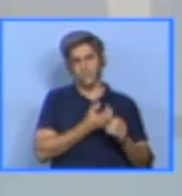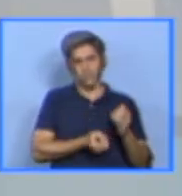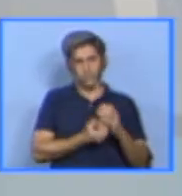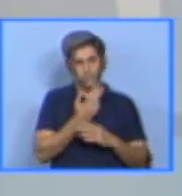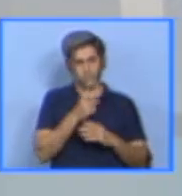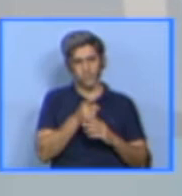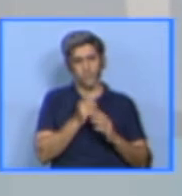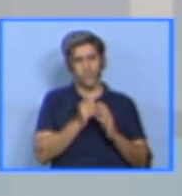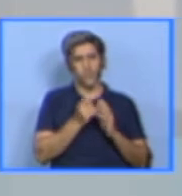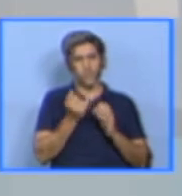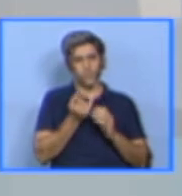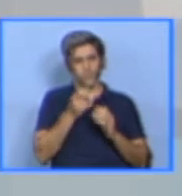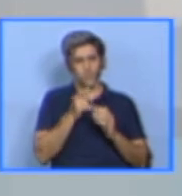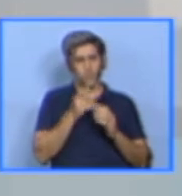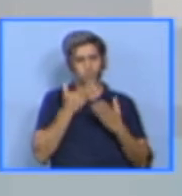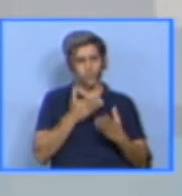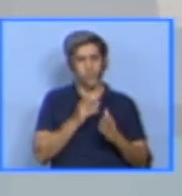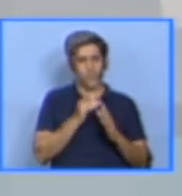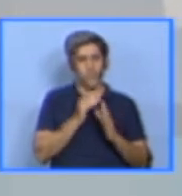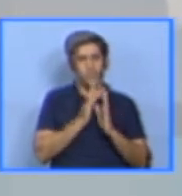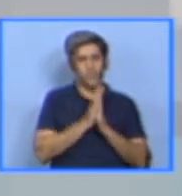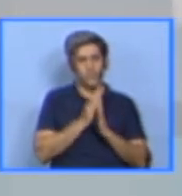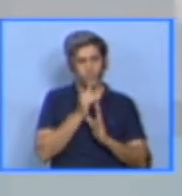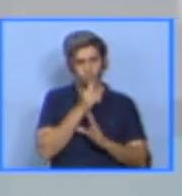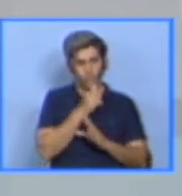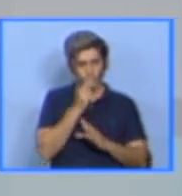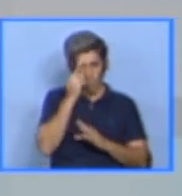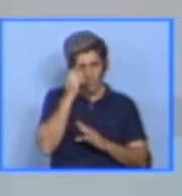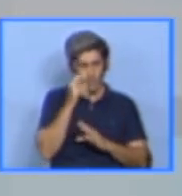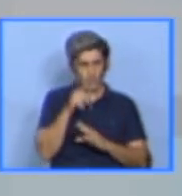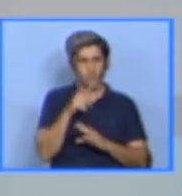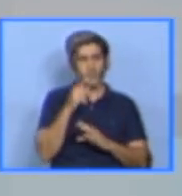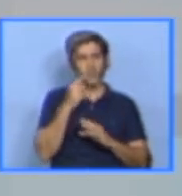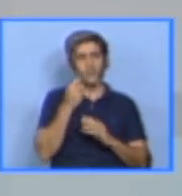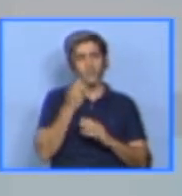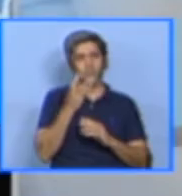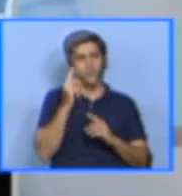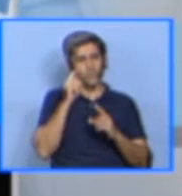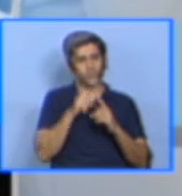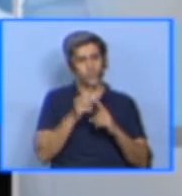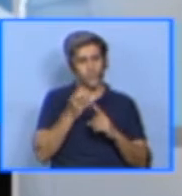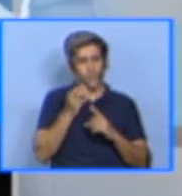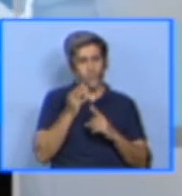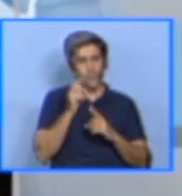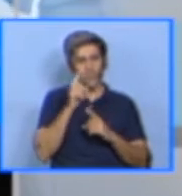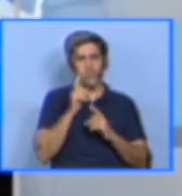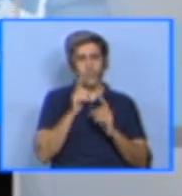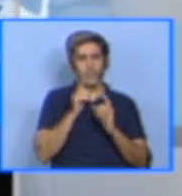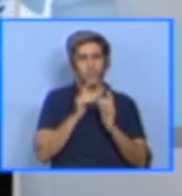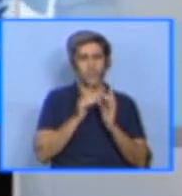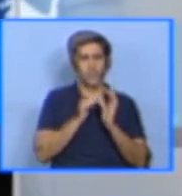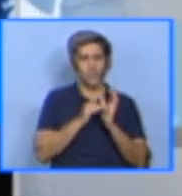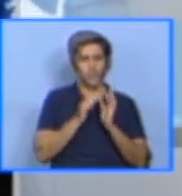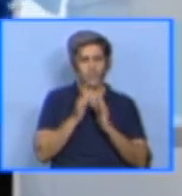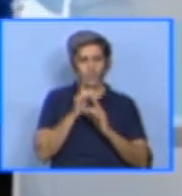à Igreja que Sofre, um dos destinos de muitos projetos, de muitas ajudas, foram os cristãos da Rússia.